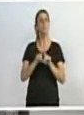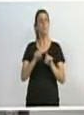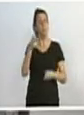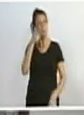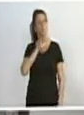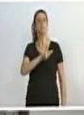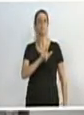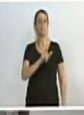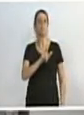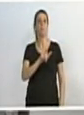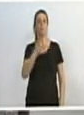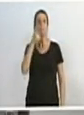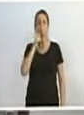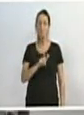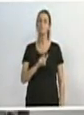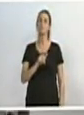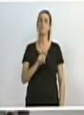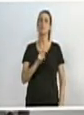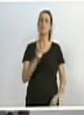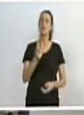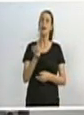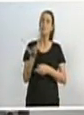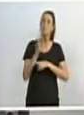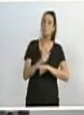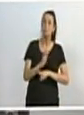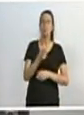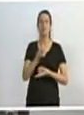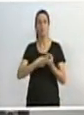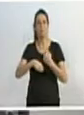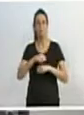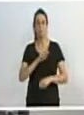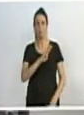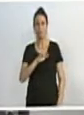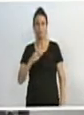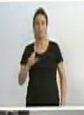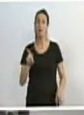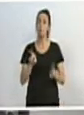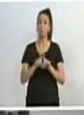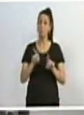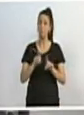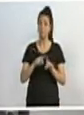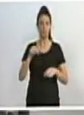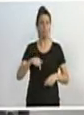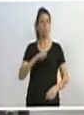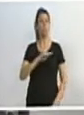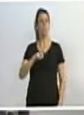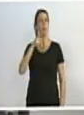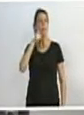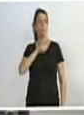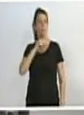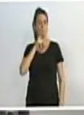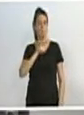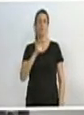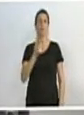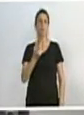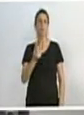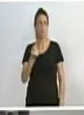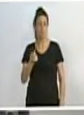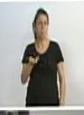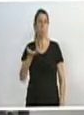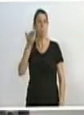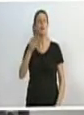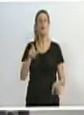fazer a economia do município gerar, assim aumentando a renda do município e gerando empregos. Nós vivemos